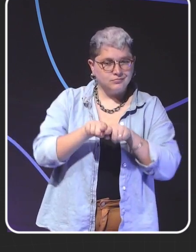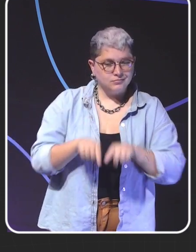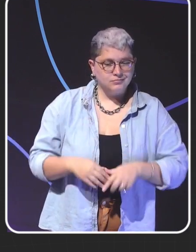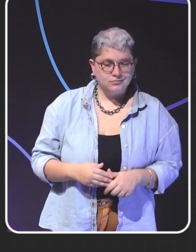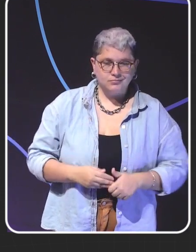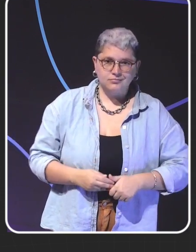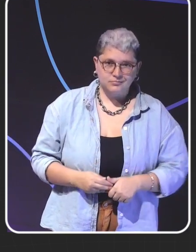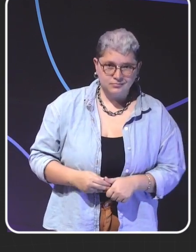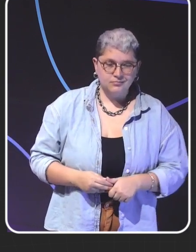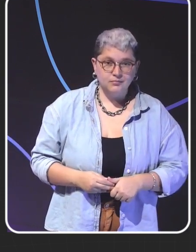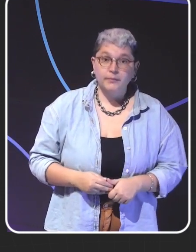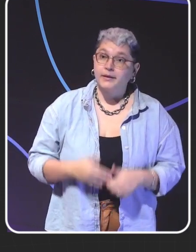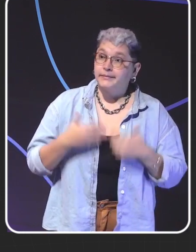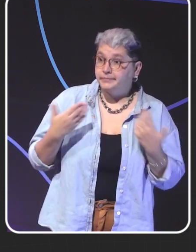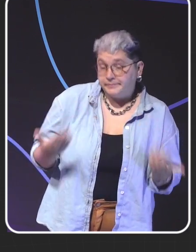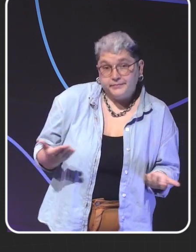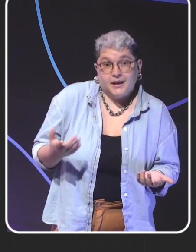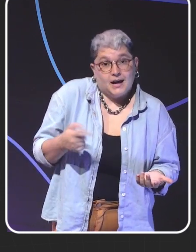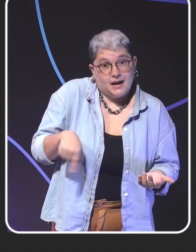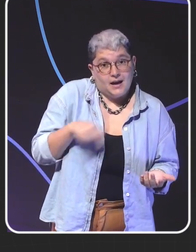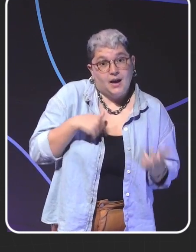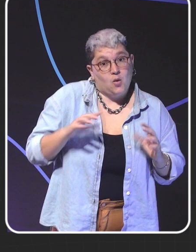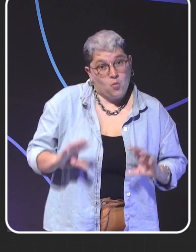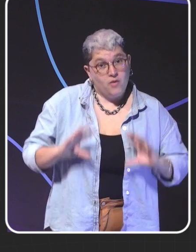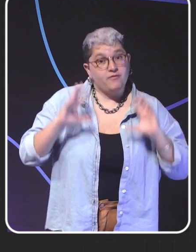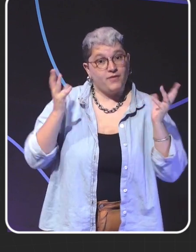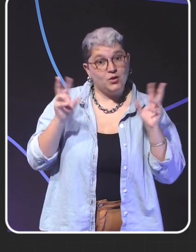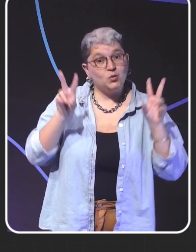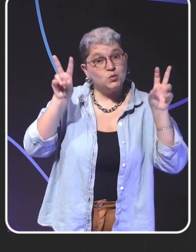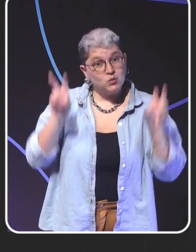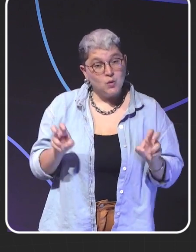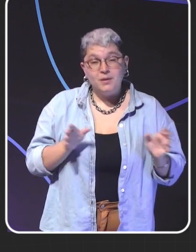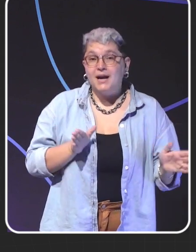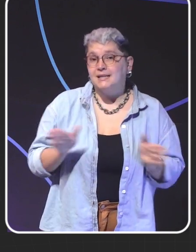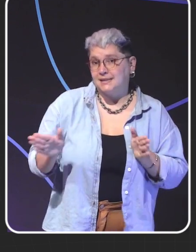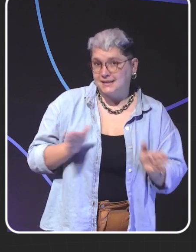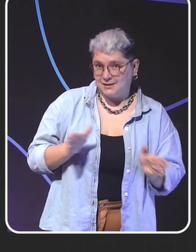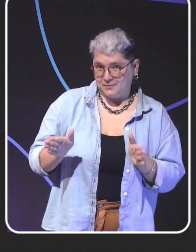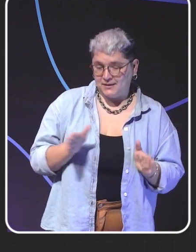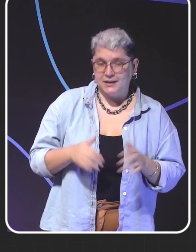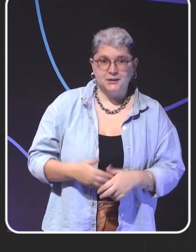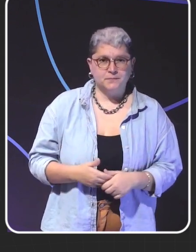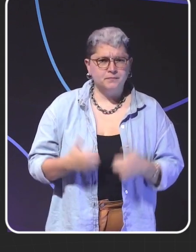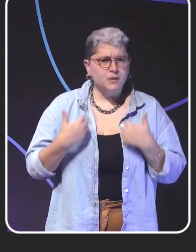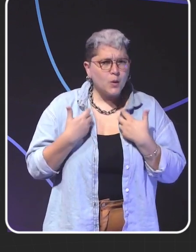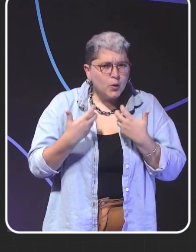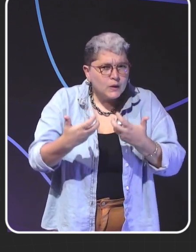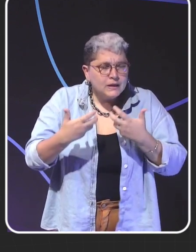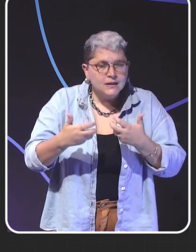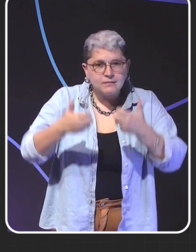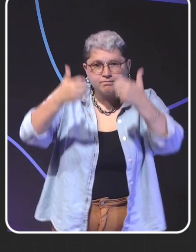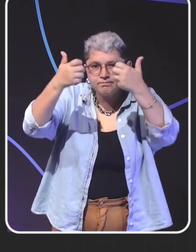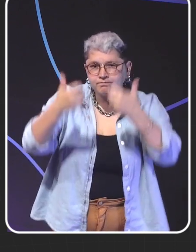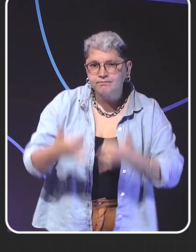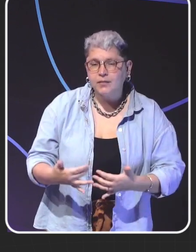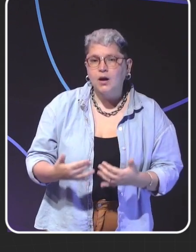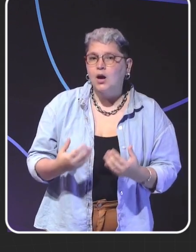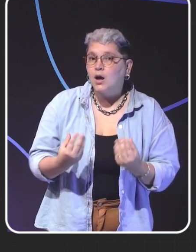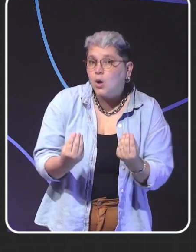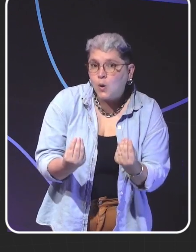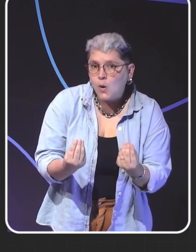está num evento falando sobre acessibilidade. Eu queria reforçar em como também a tecnologia e